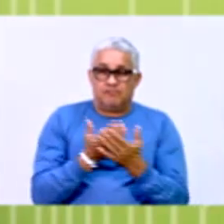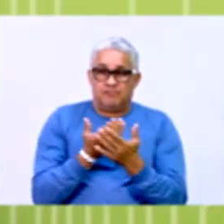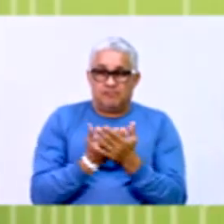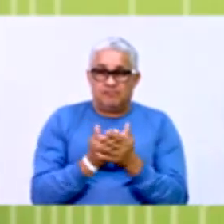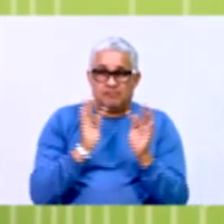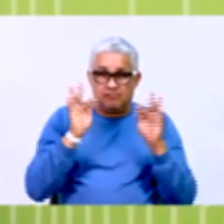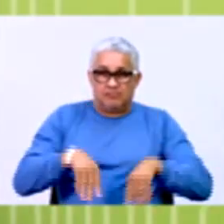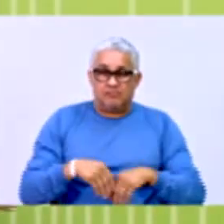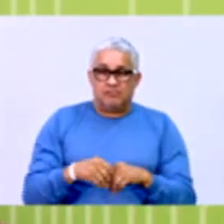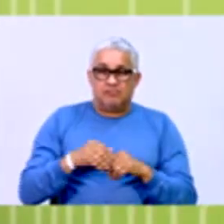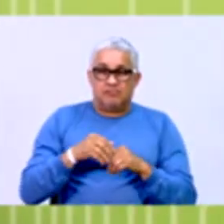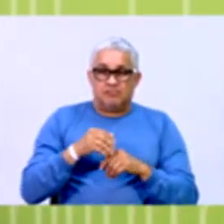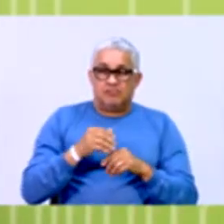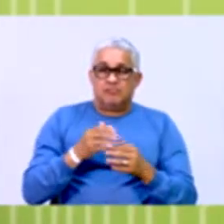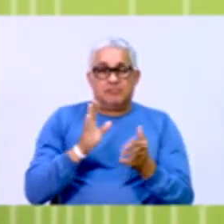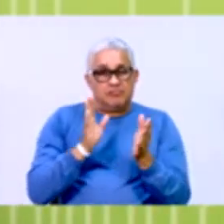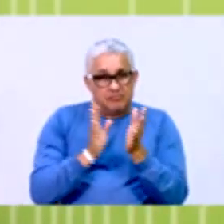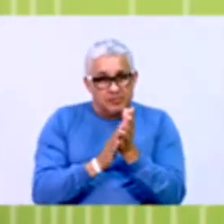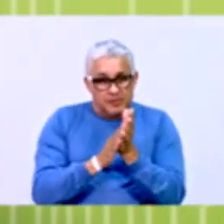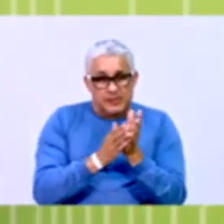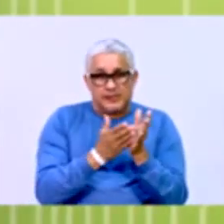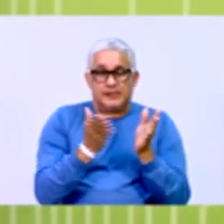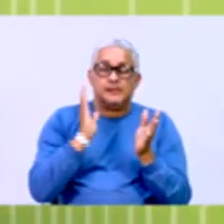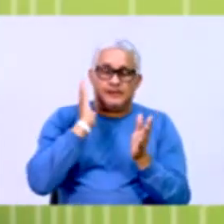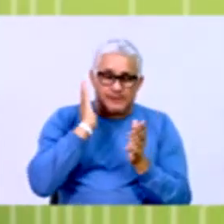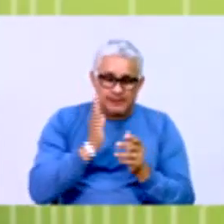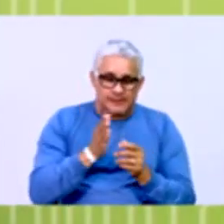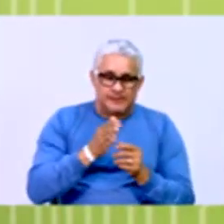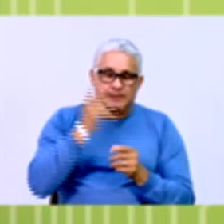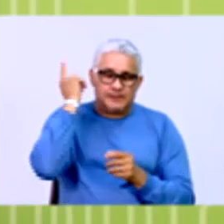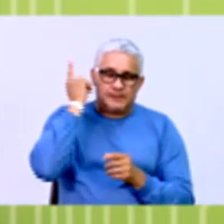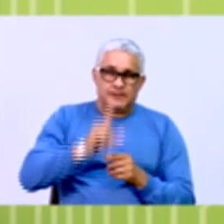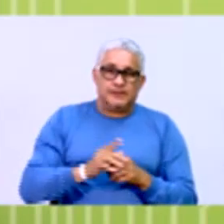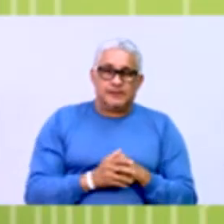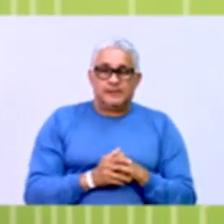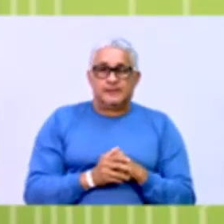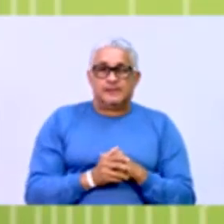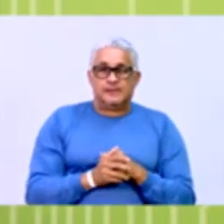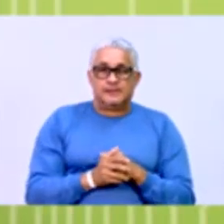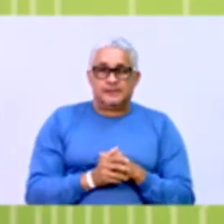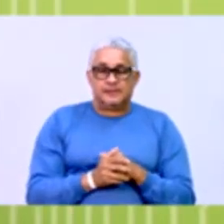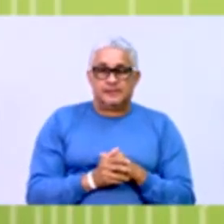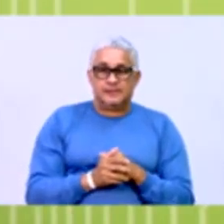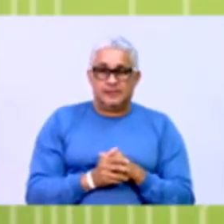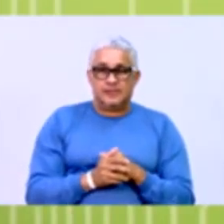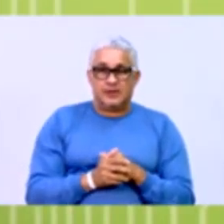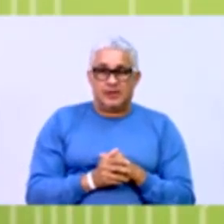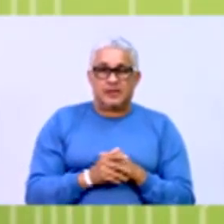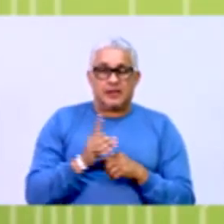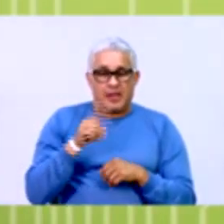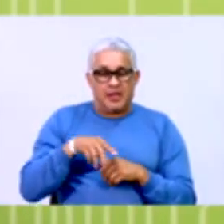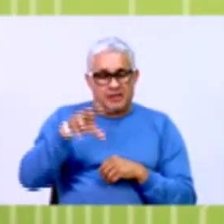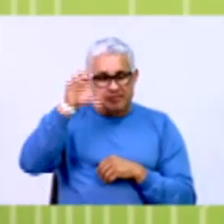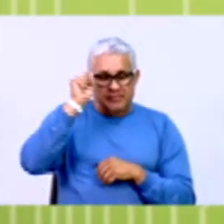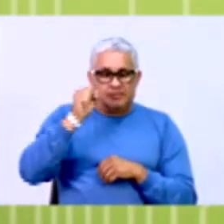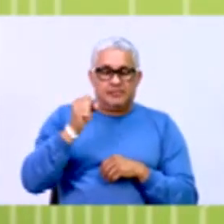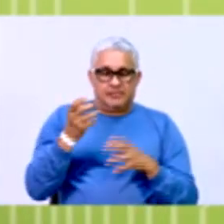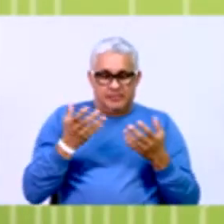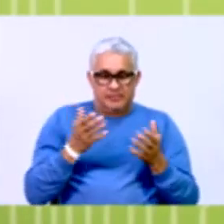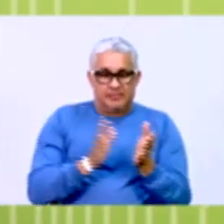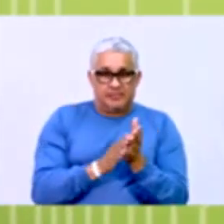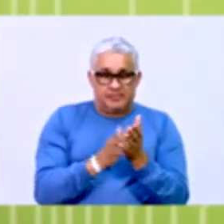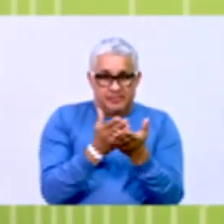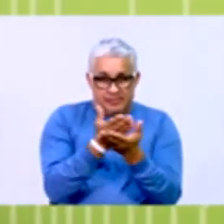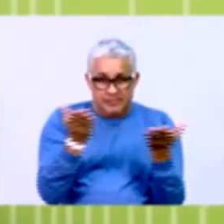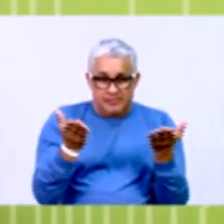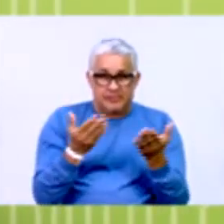com sucesso. Parabéns àqueles que já alcançaram, chegaram até aqui. É uma vitória e nós queremos parabenizar você.